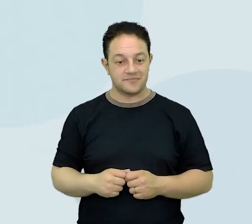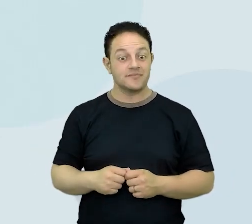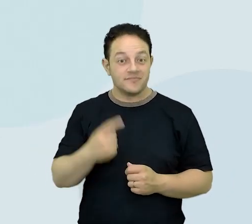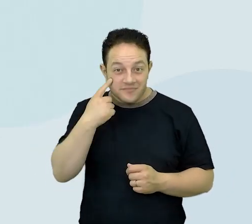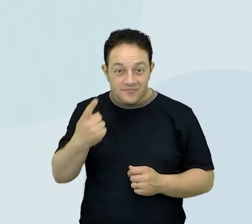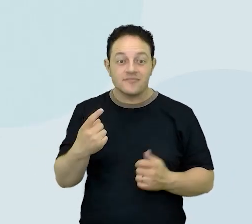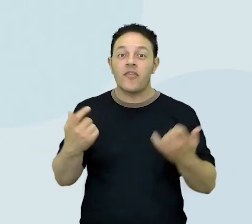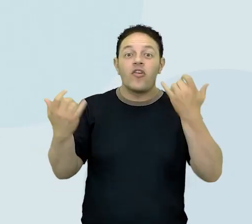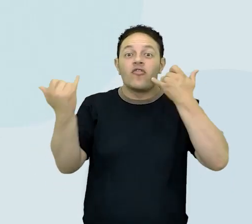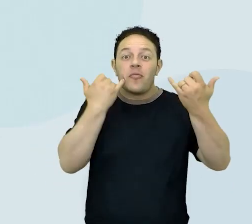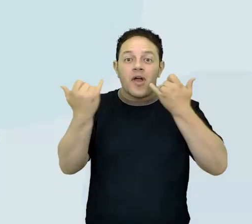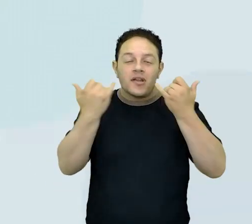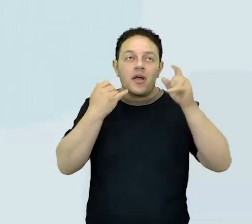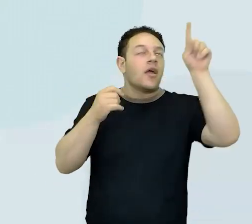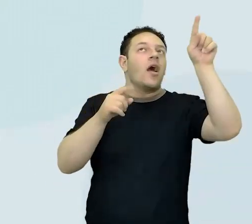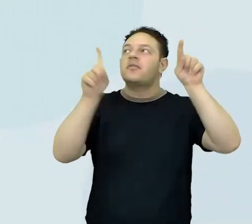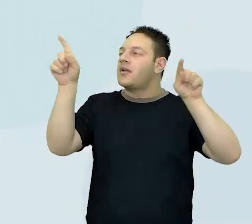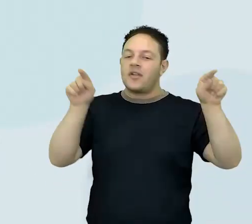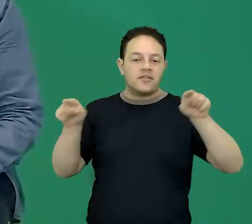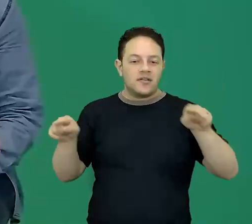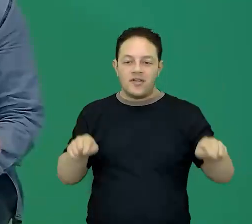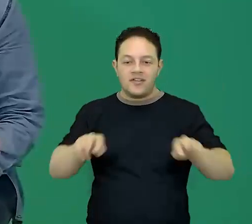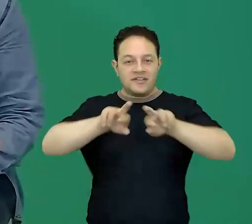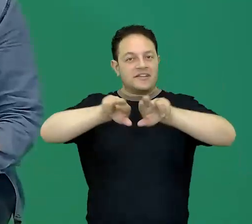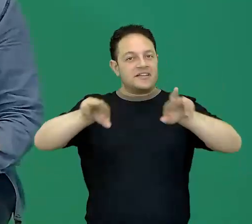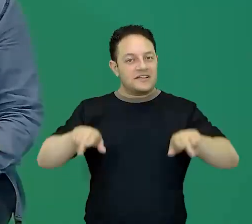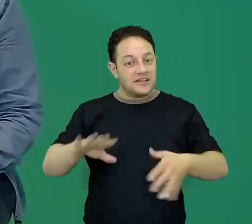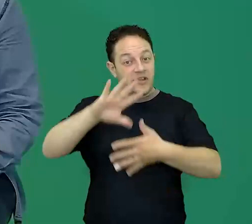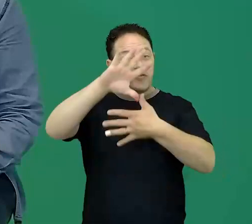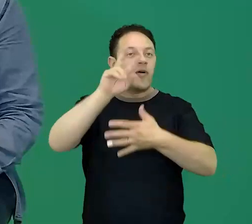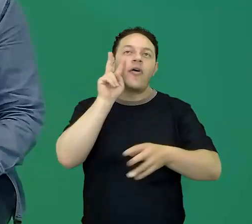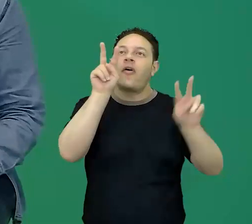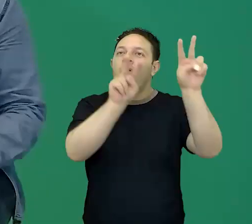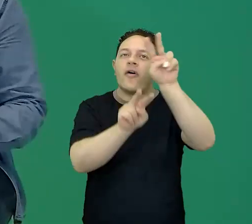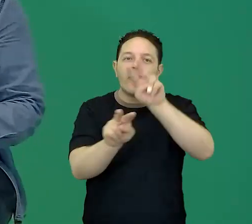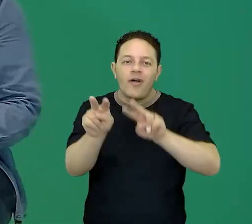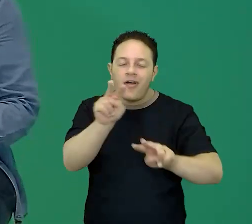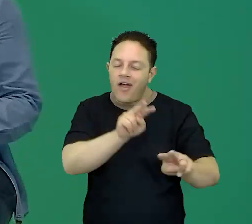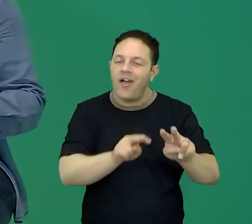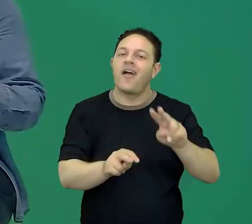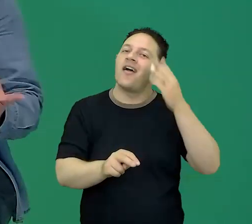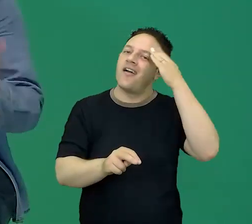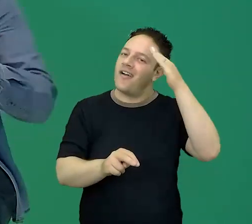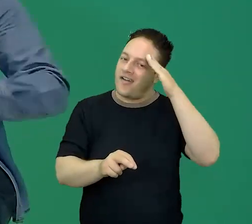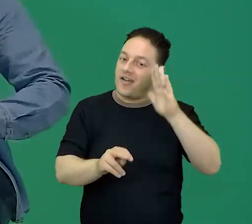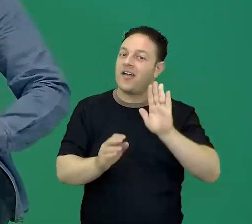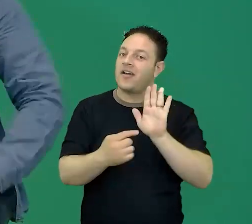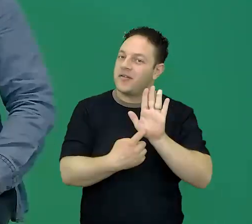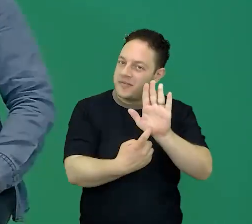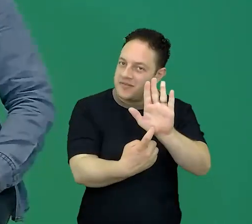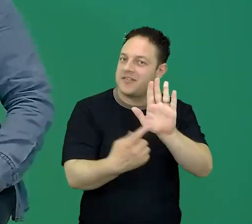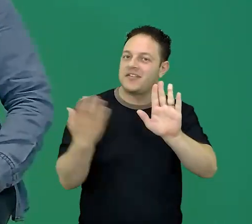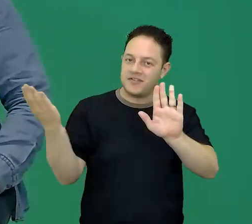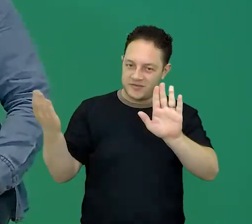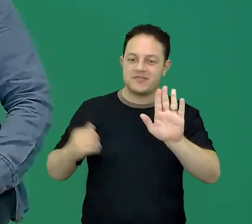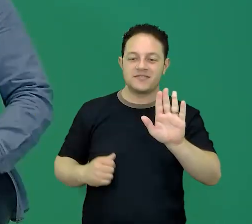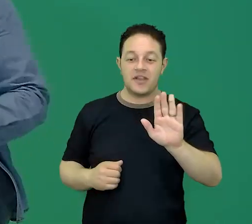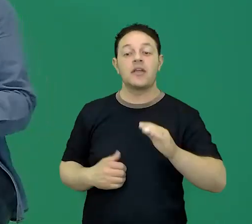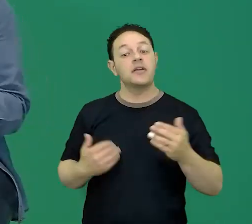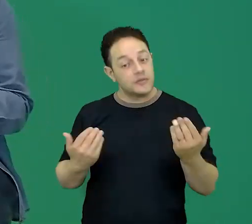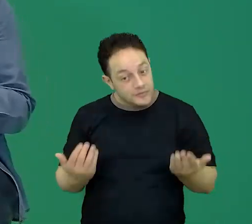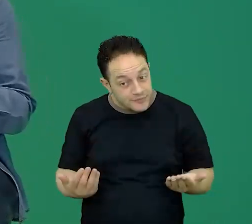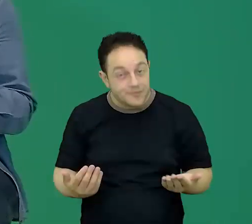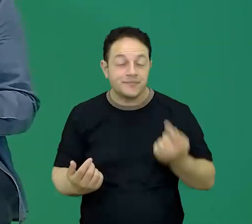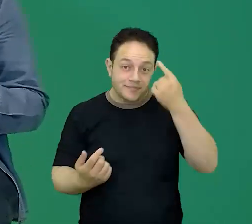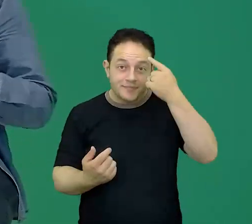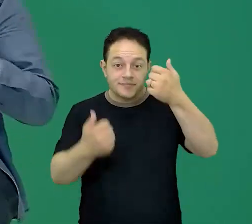observem quantas informações a gente conseguiu retirar aí, olhando apenas os dados apresentados no mapa. Então por isso